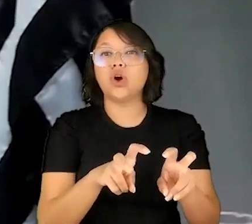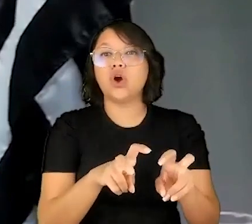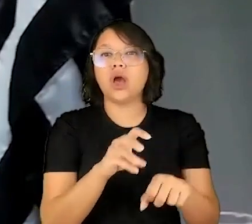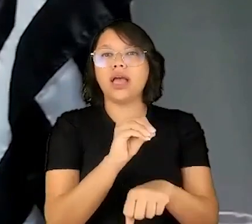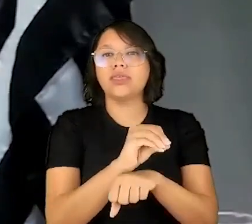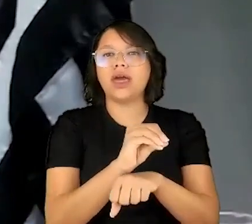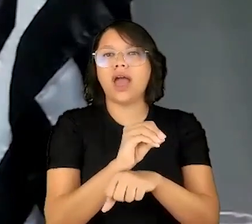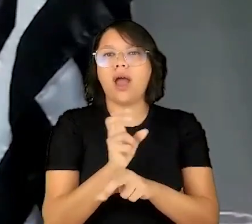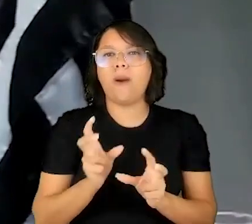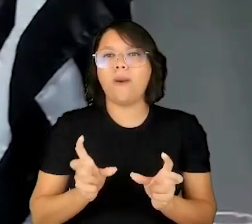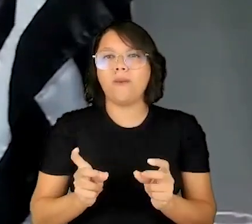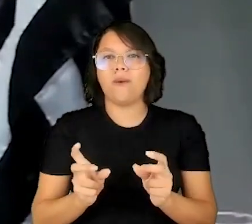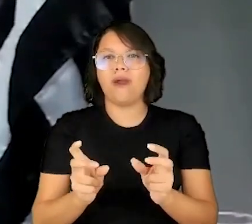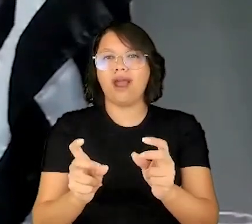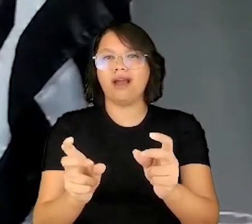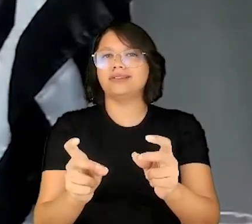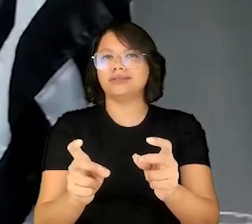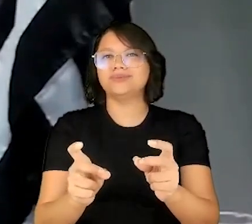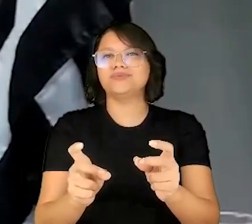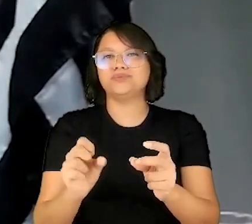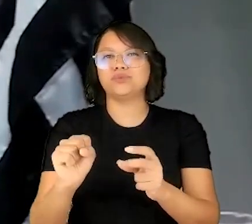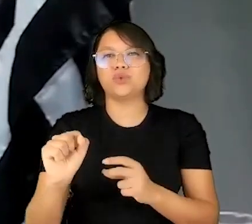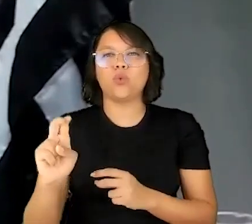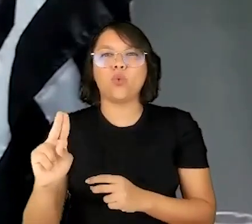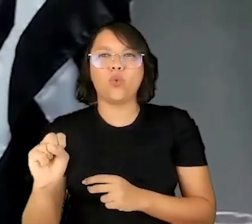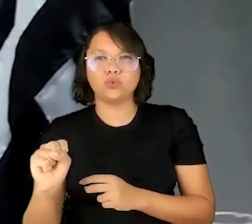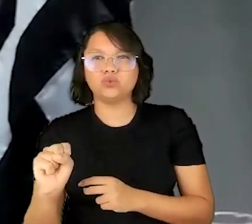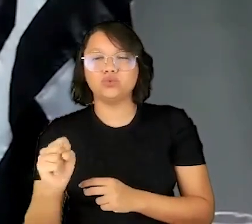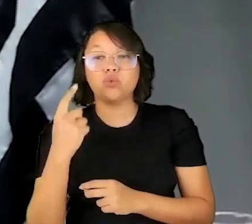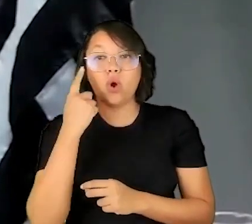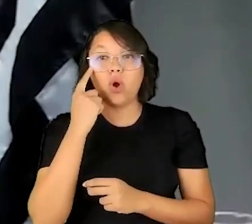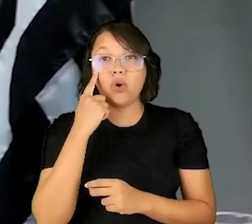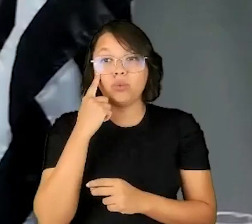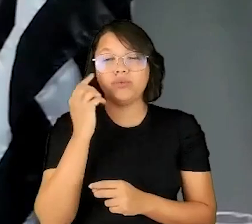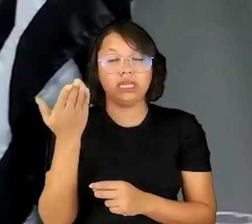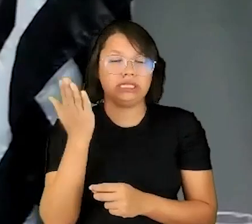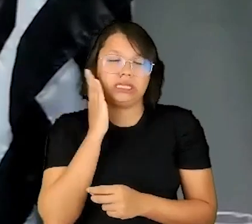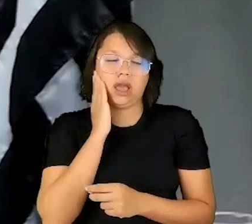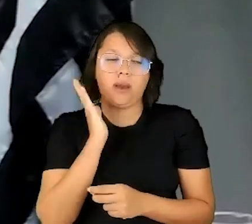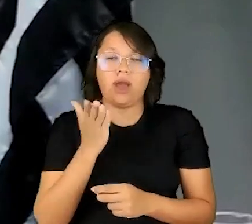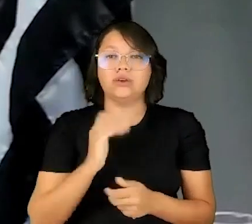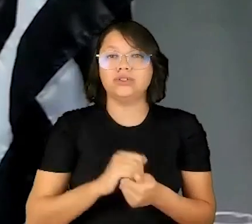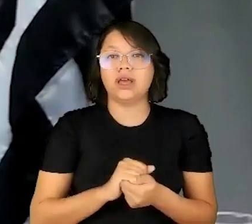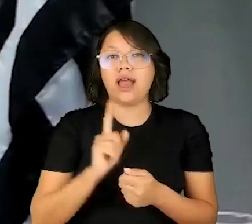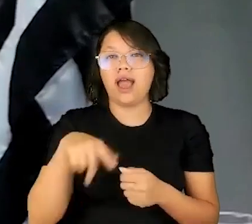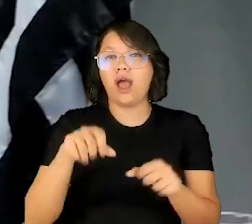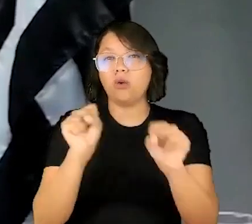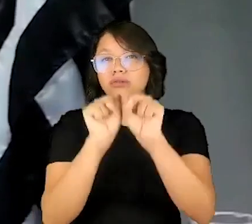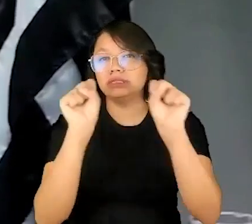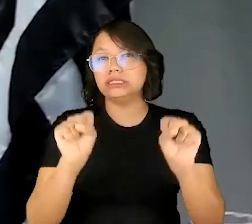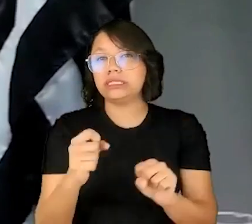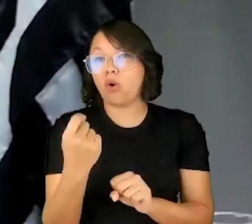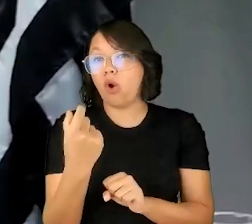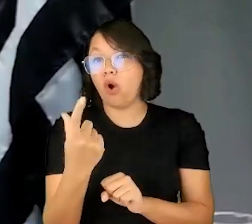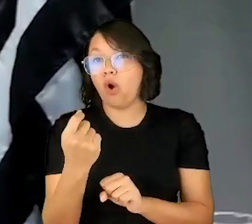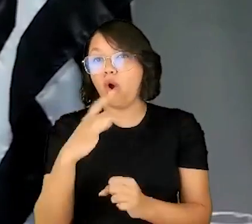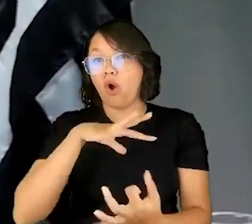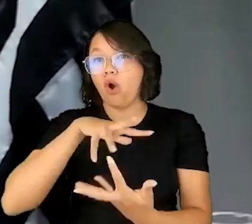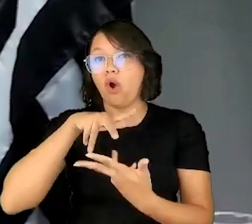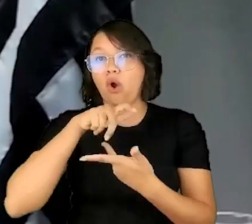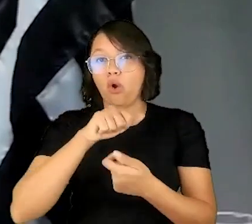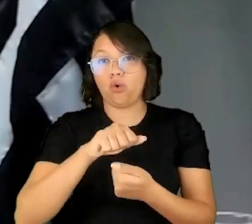tratamento oncológico. O SUS, como vamos ver, já sabemos, é um sistema único no mundo, é o